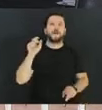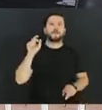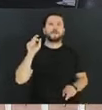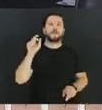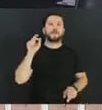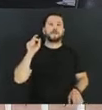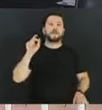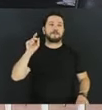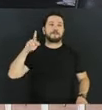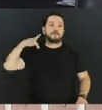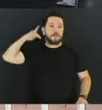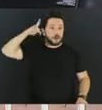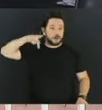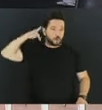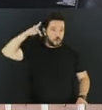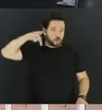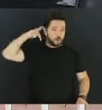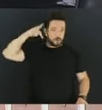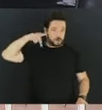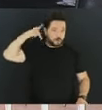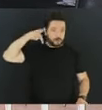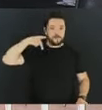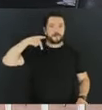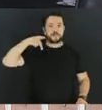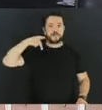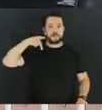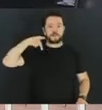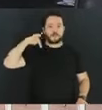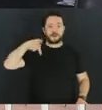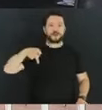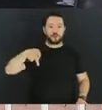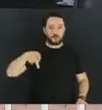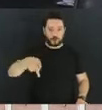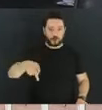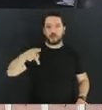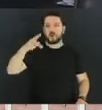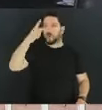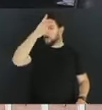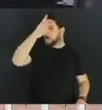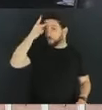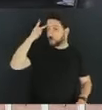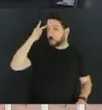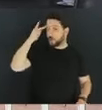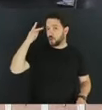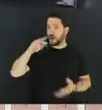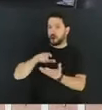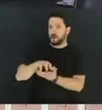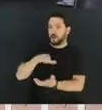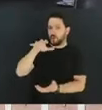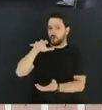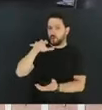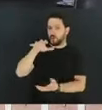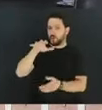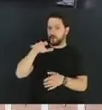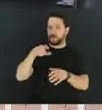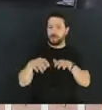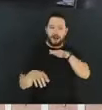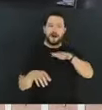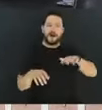o impacto da Pastoral da Pessoa Idosa na área do envelhecimento em Curitiba e no